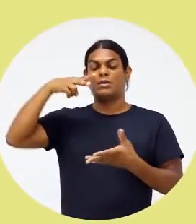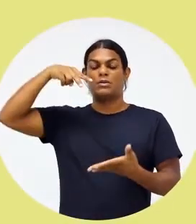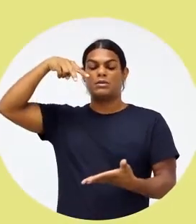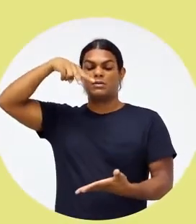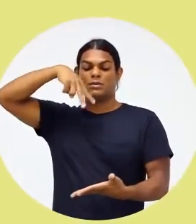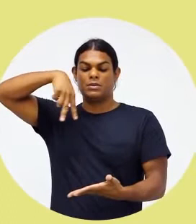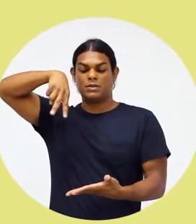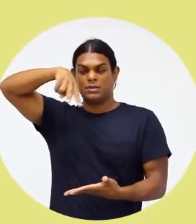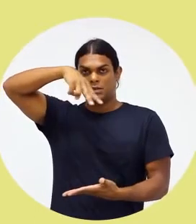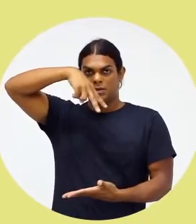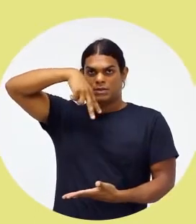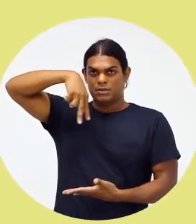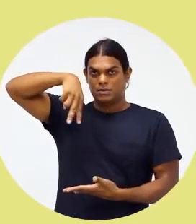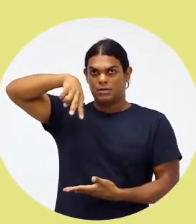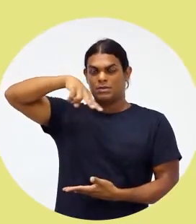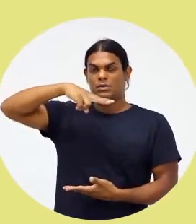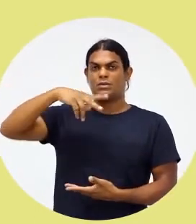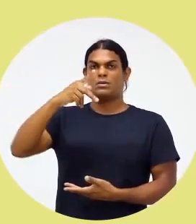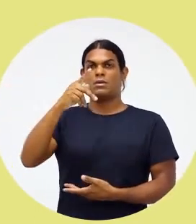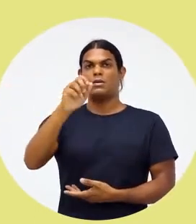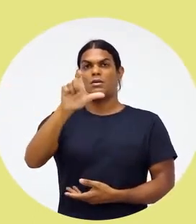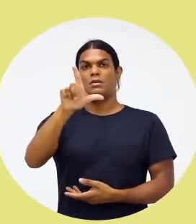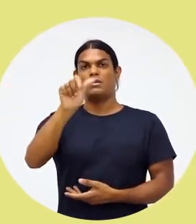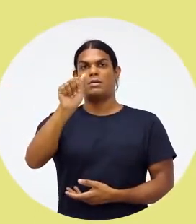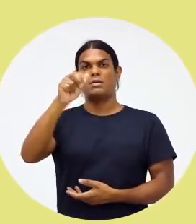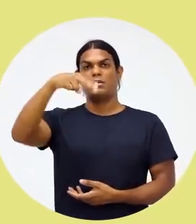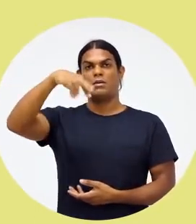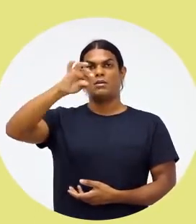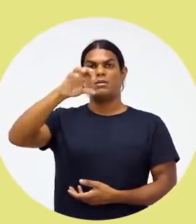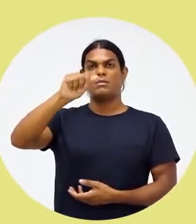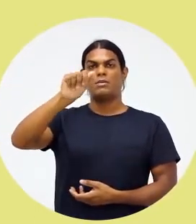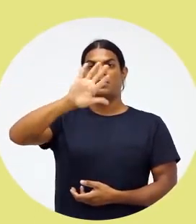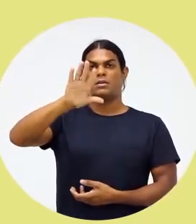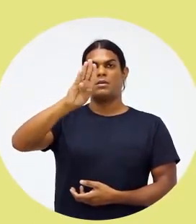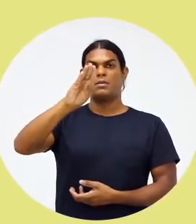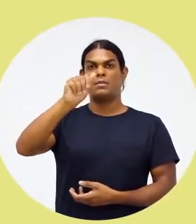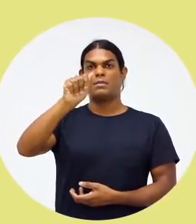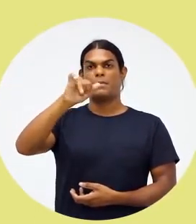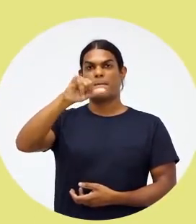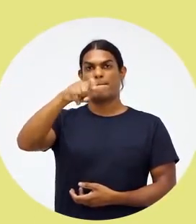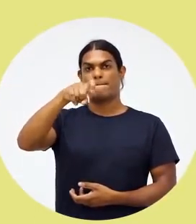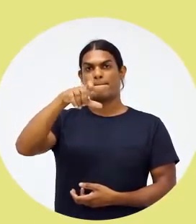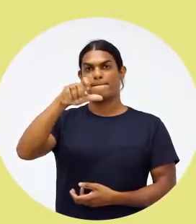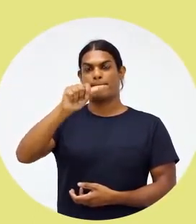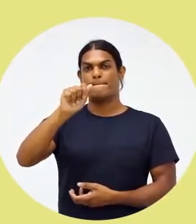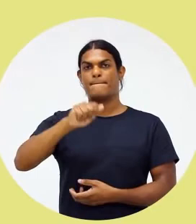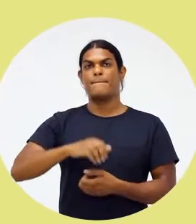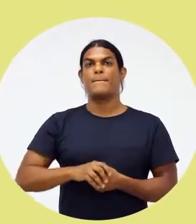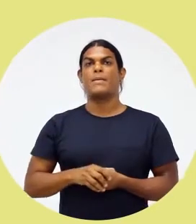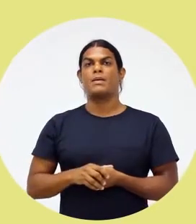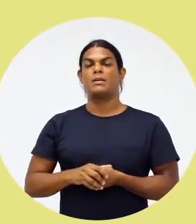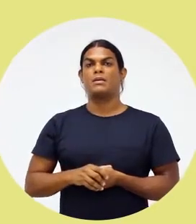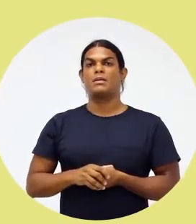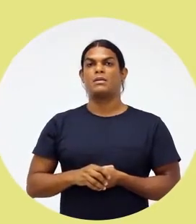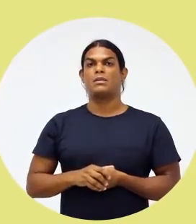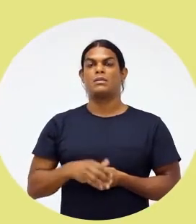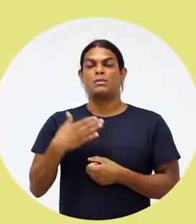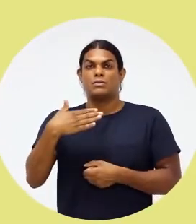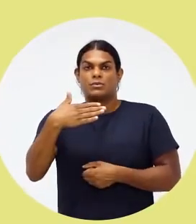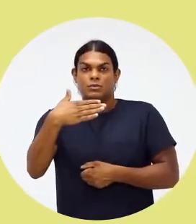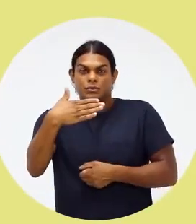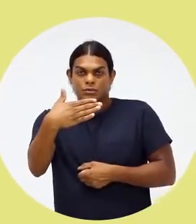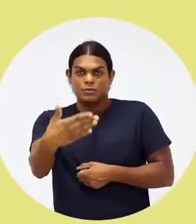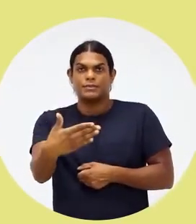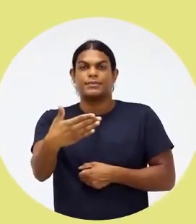cima. Seria a simulação da planta baixa. Então, após ver esse ambiente de cima, o próximo passo vai